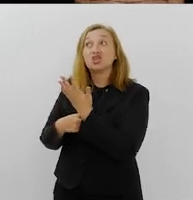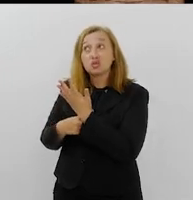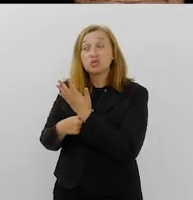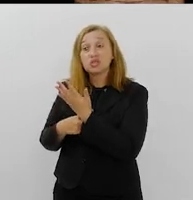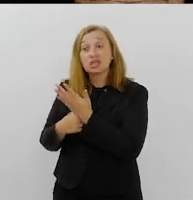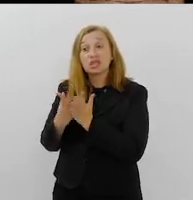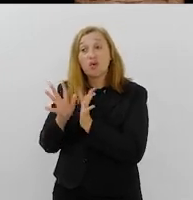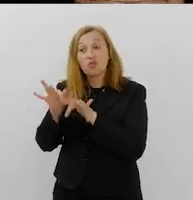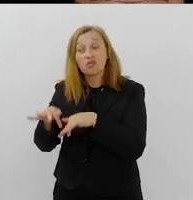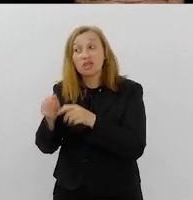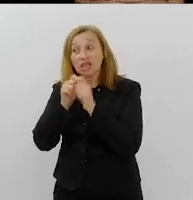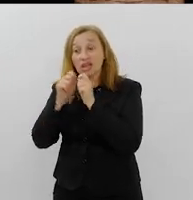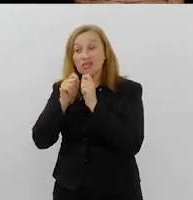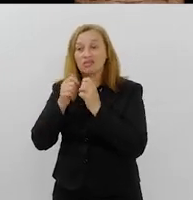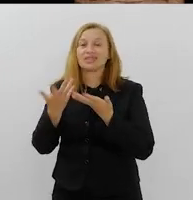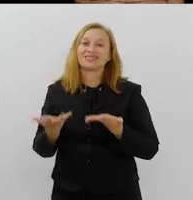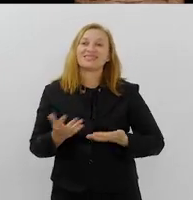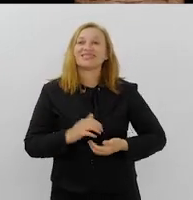até o final.